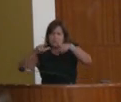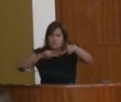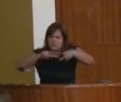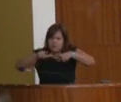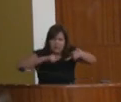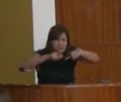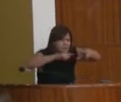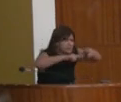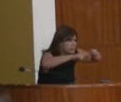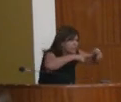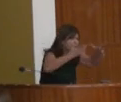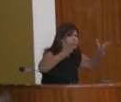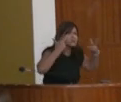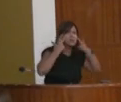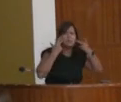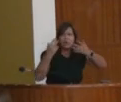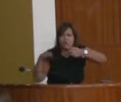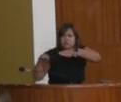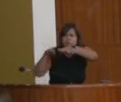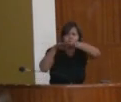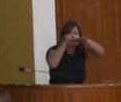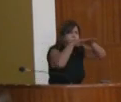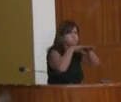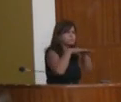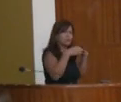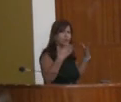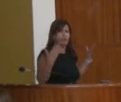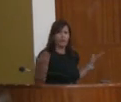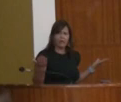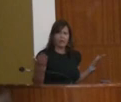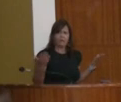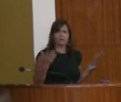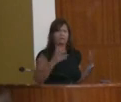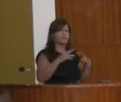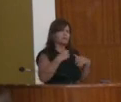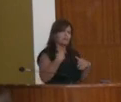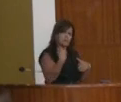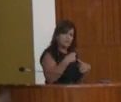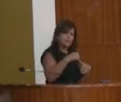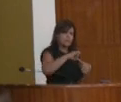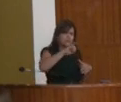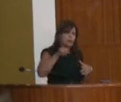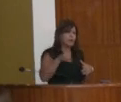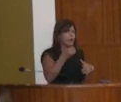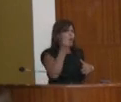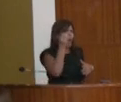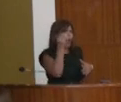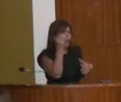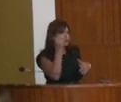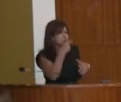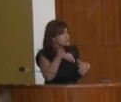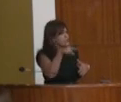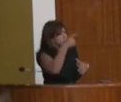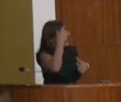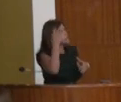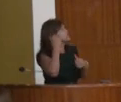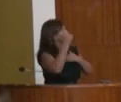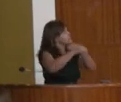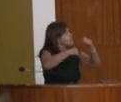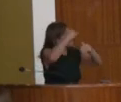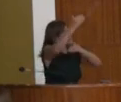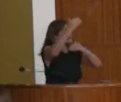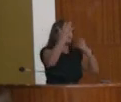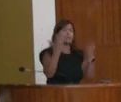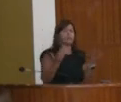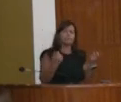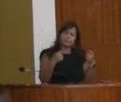produtivos e vão gerar lucro para a empresa. O que a gente está dizendo é para dar oportunidade para que aquela pessoa possa desenvolver o